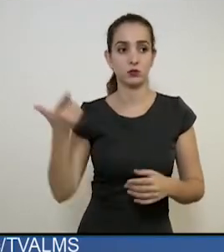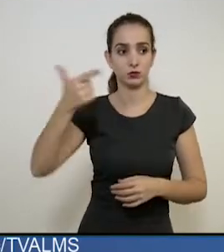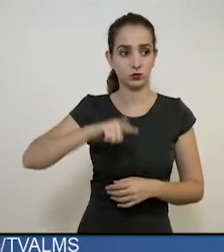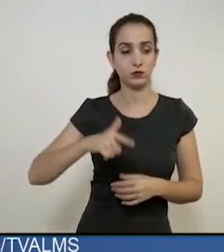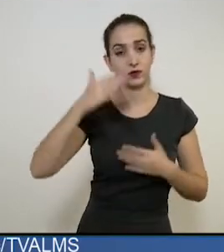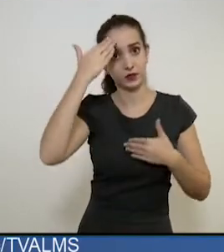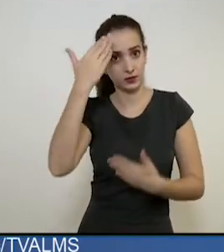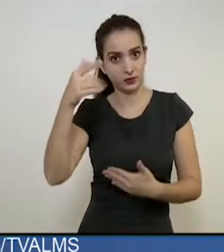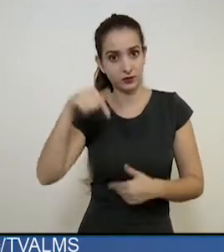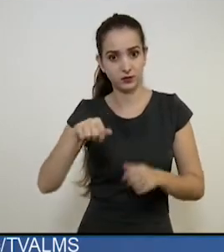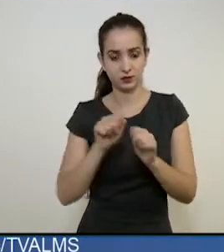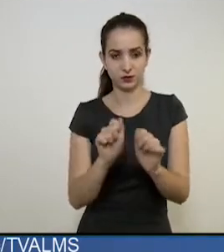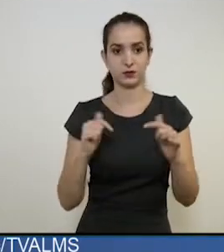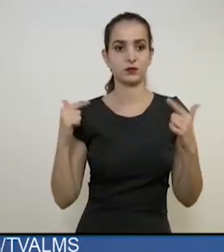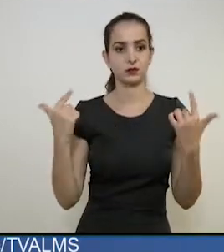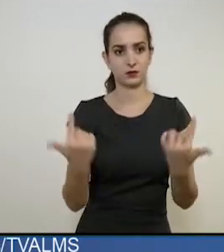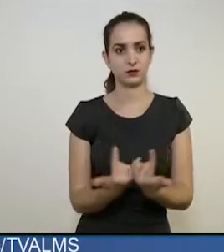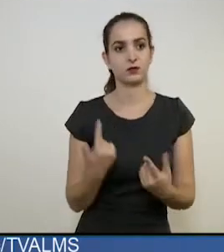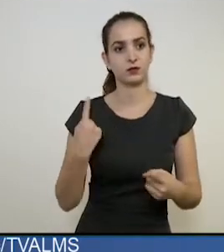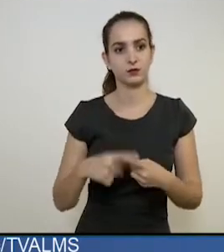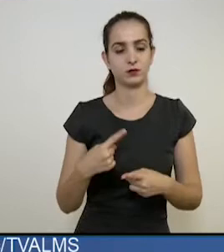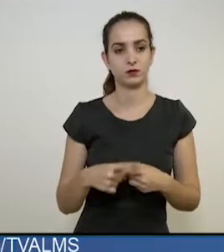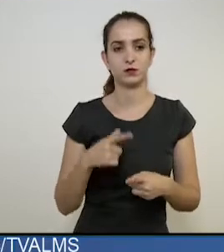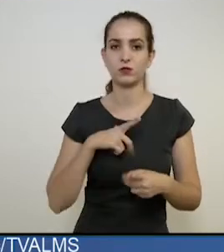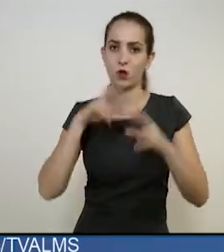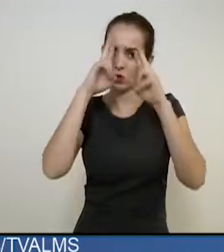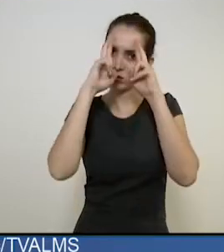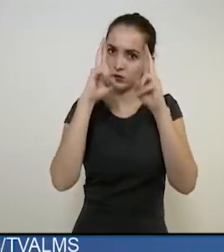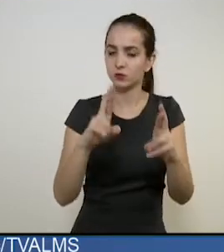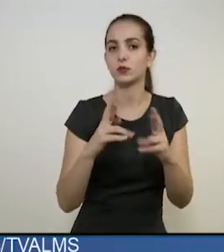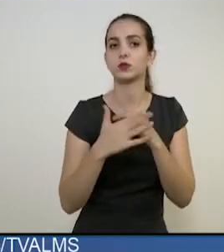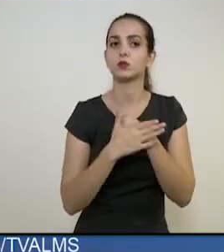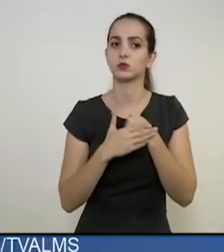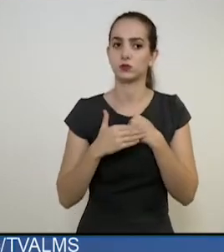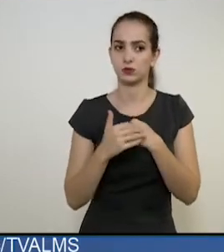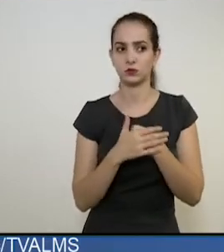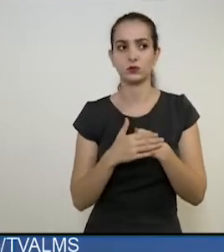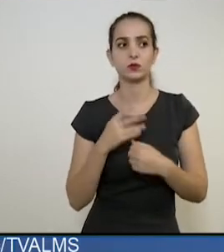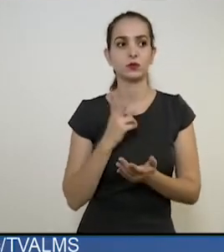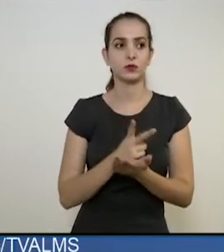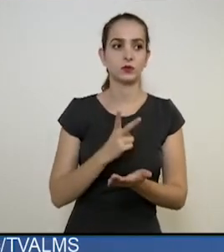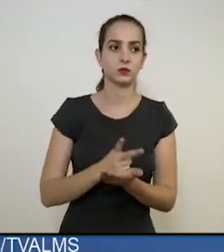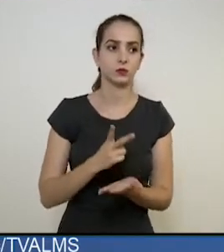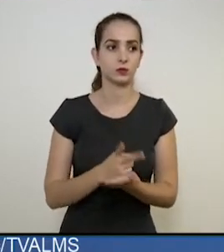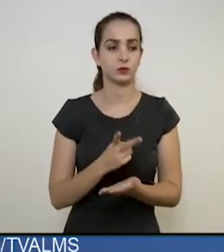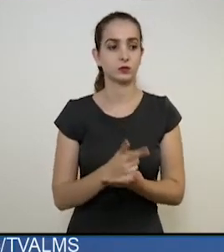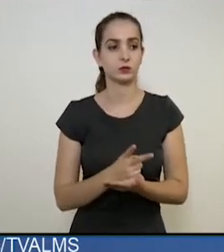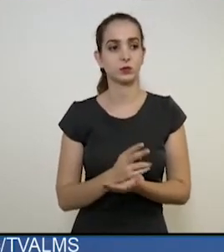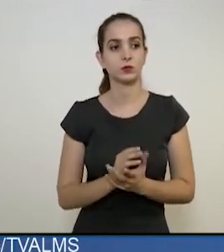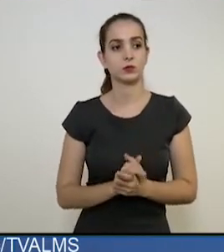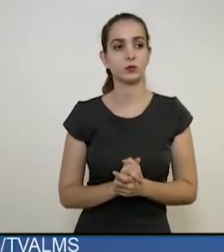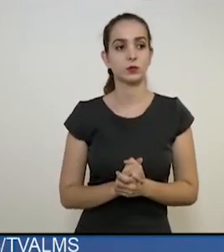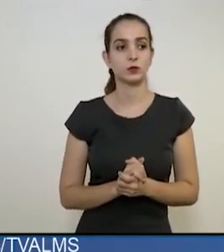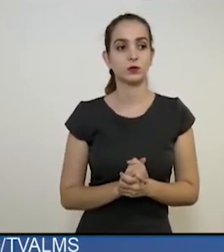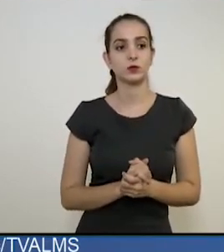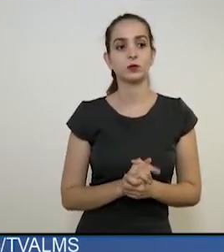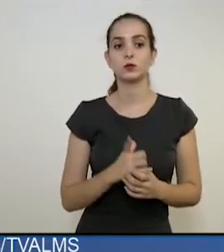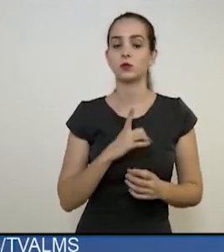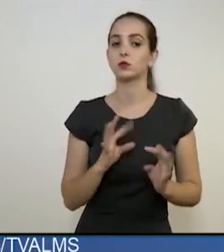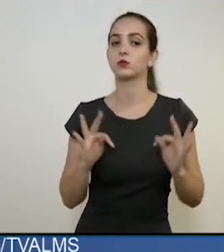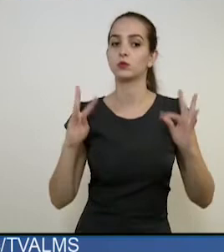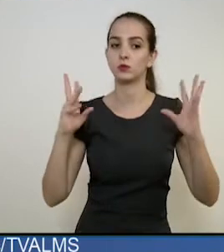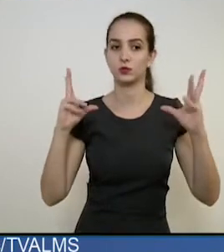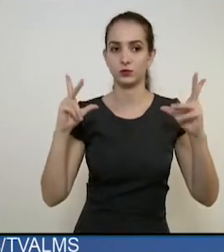agradecer a esta casa pelo respeito, pelo carinho, né, que sempre tiveram com todas as